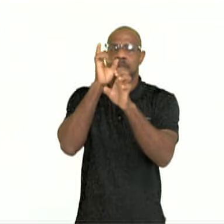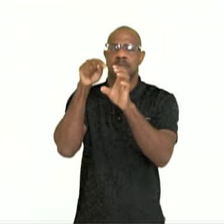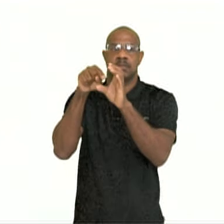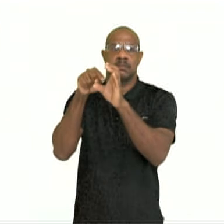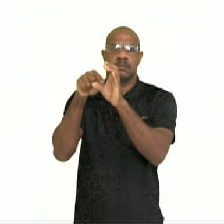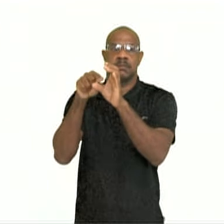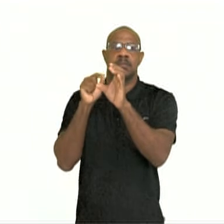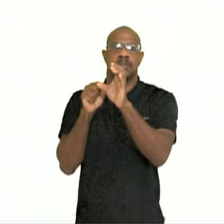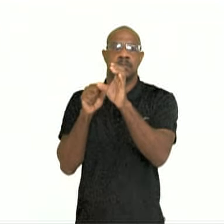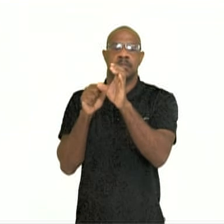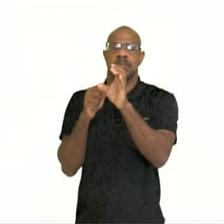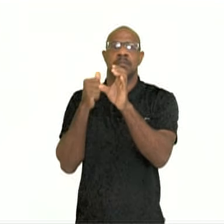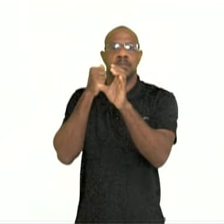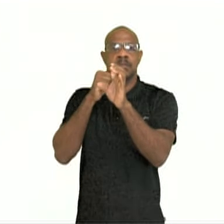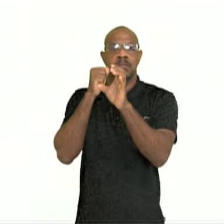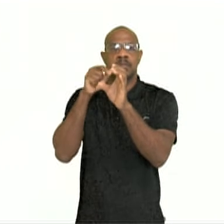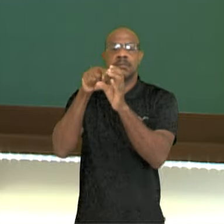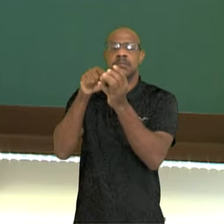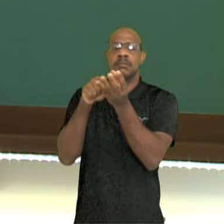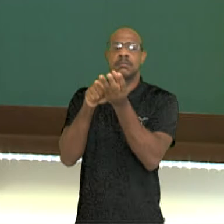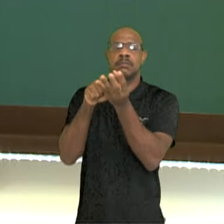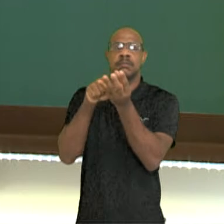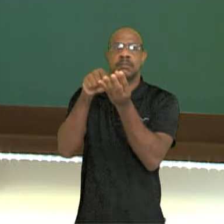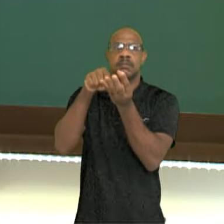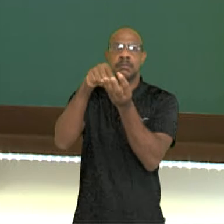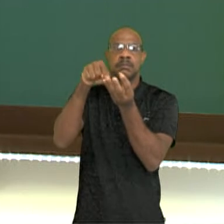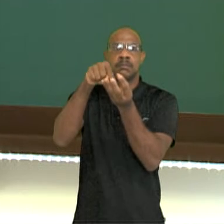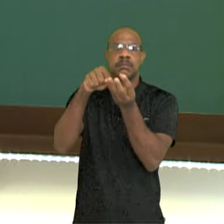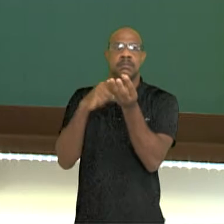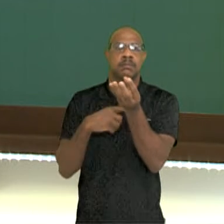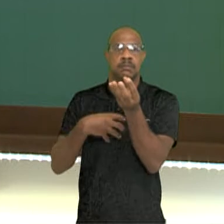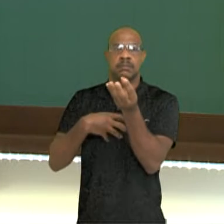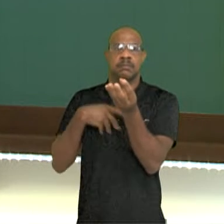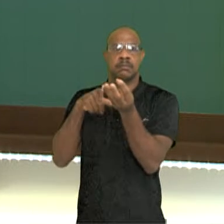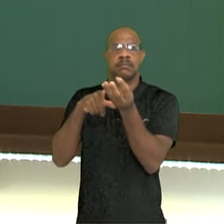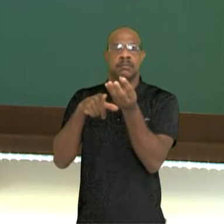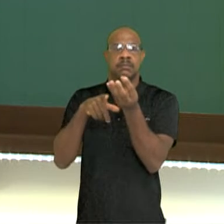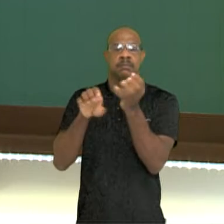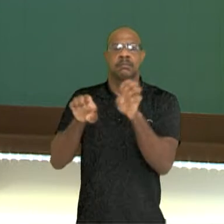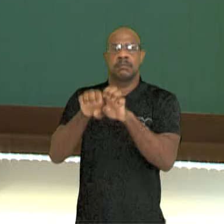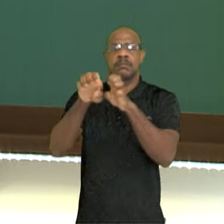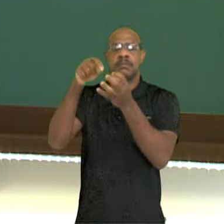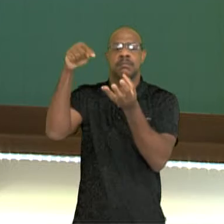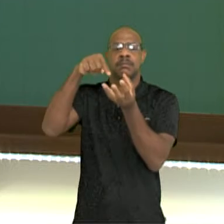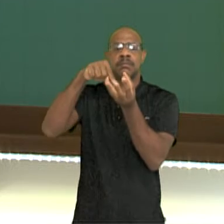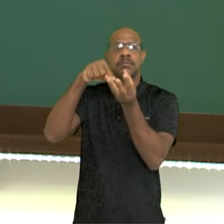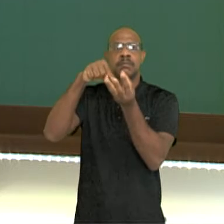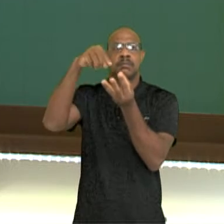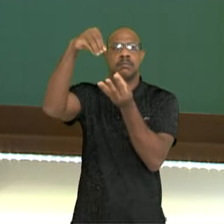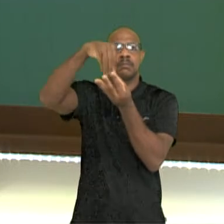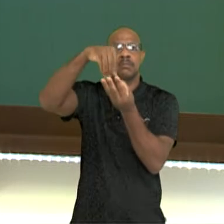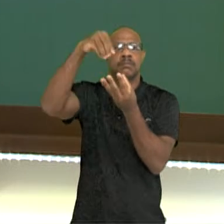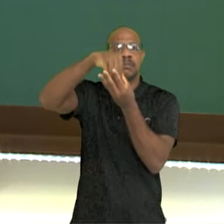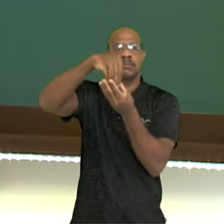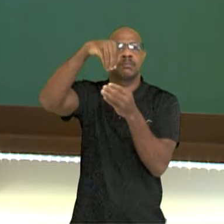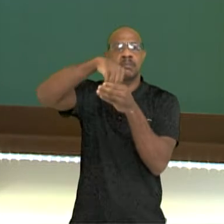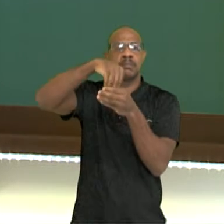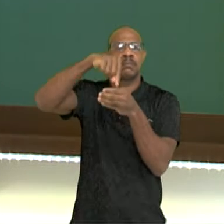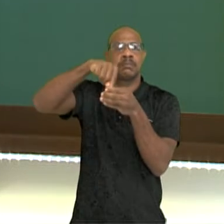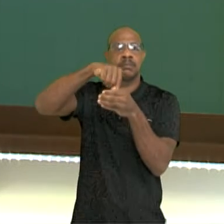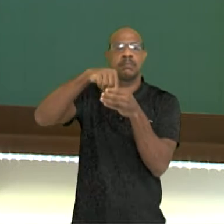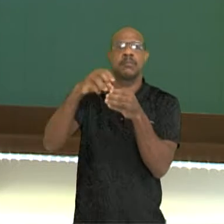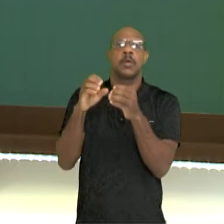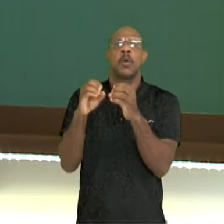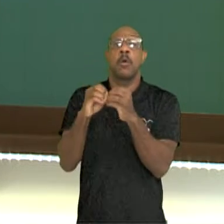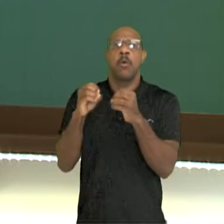é a parte feminina, tá? Onde nós vamos ter ali o pistilo, toda essa estrutura. Aqui dentro nós temos o ovário,